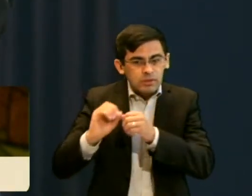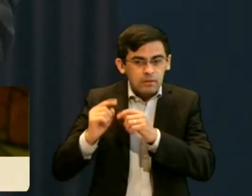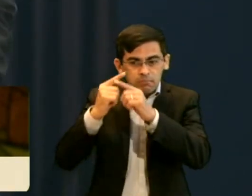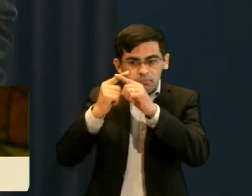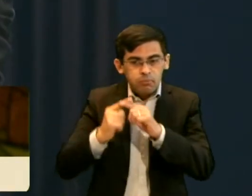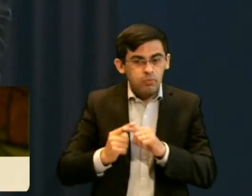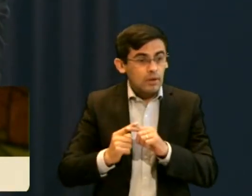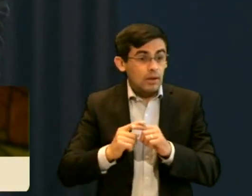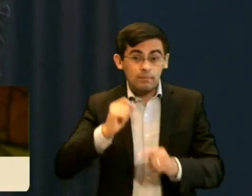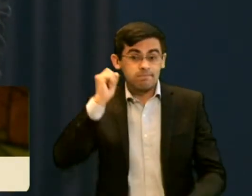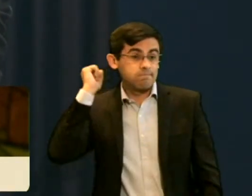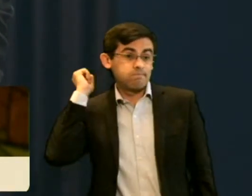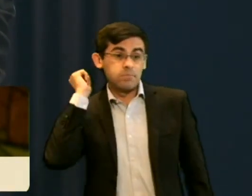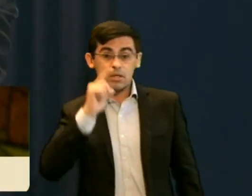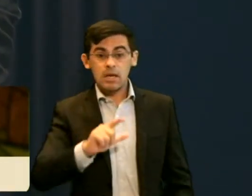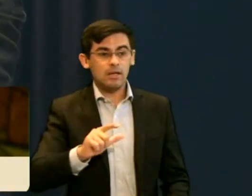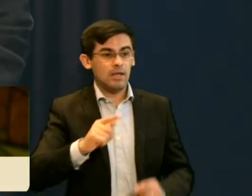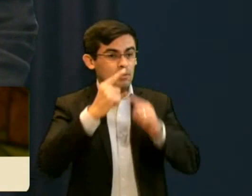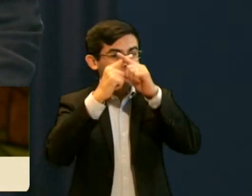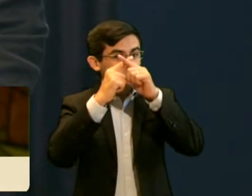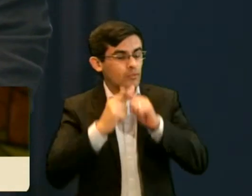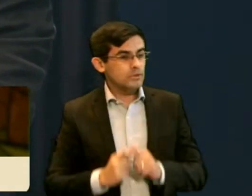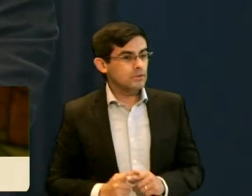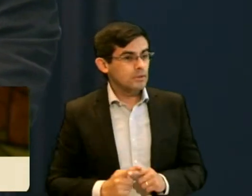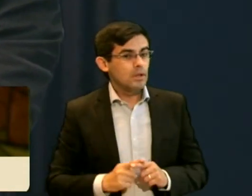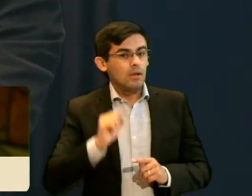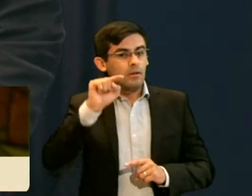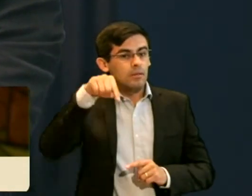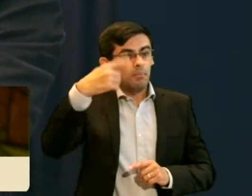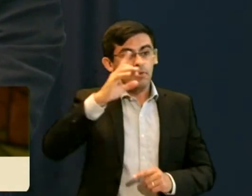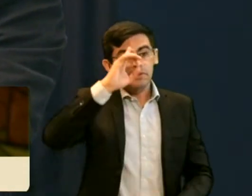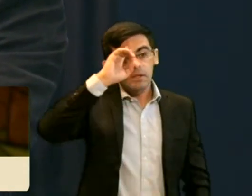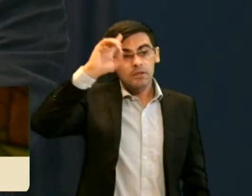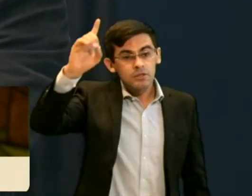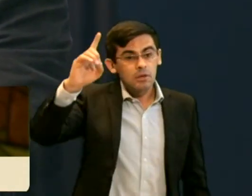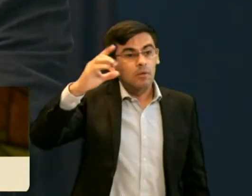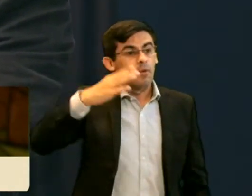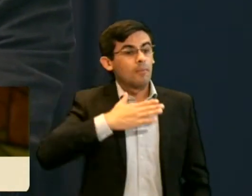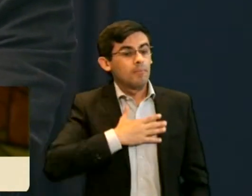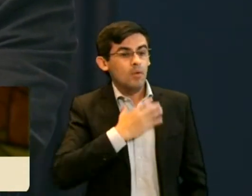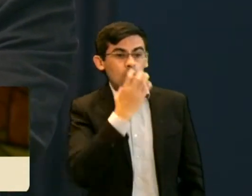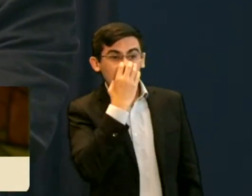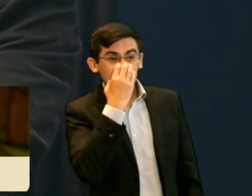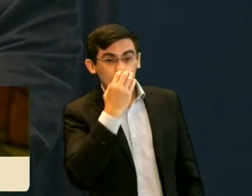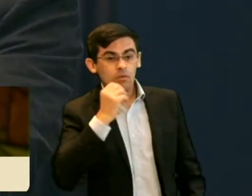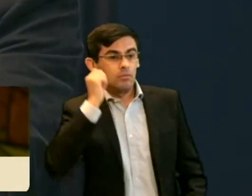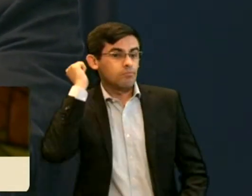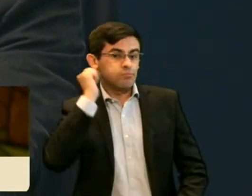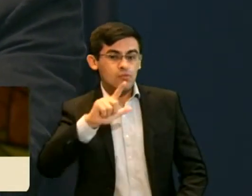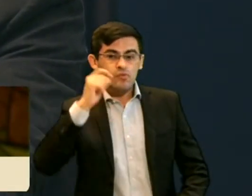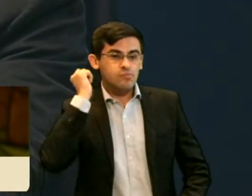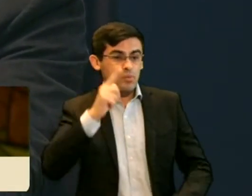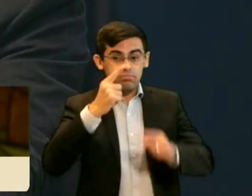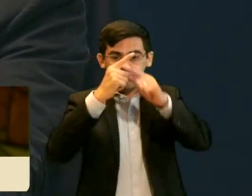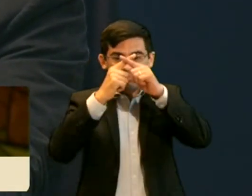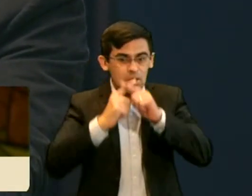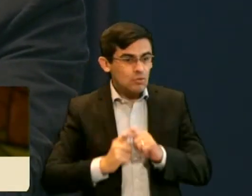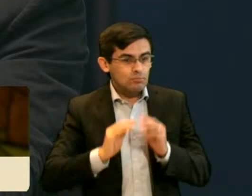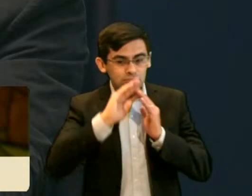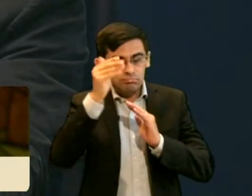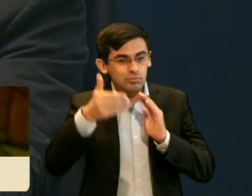cachorro dele ganha o concurso. Ele falou, Michel, depois daquele dia em diante, o meu cachorro foi ganhando todos os